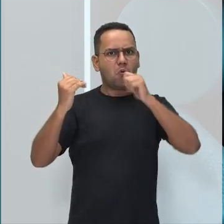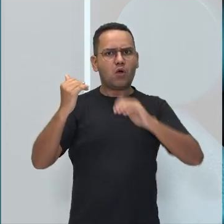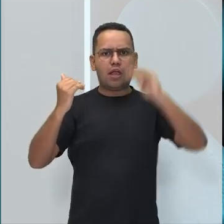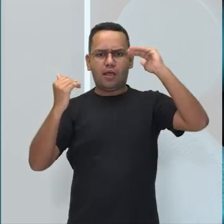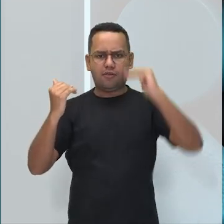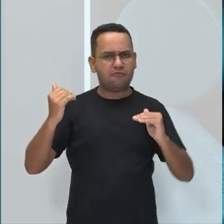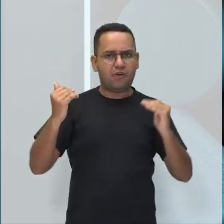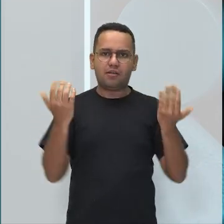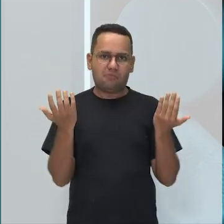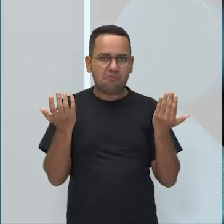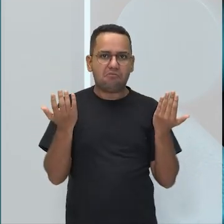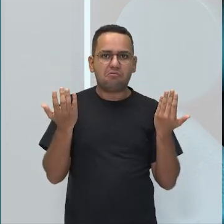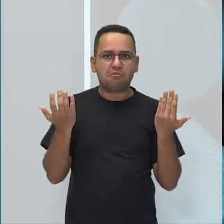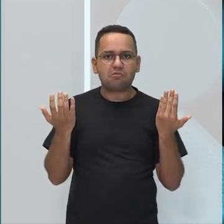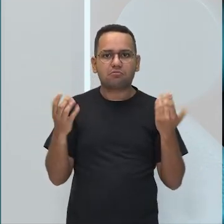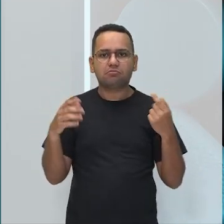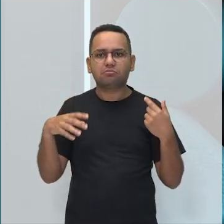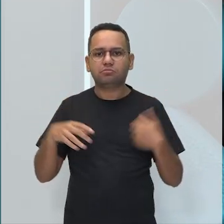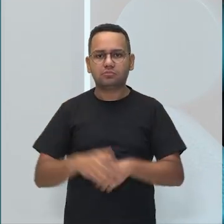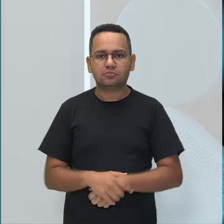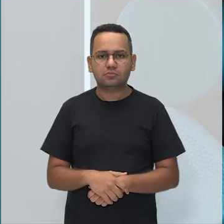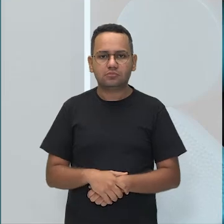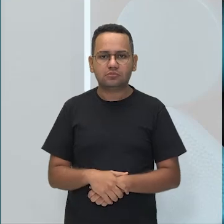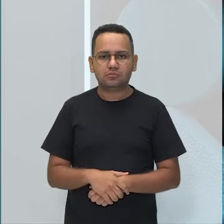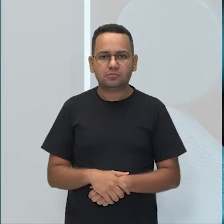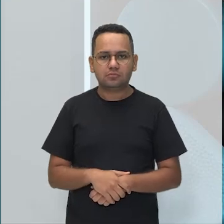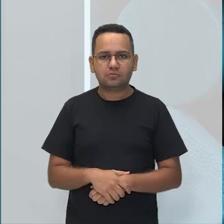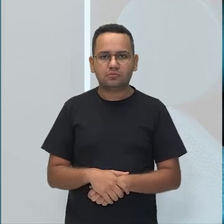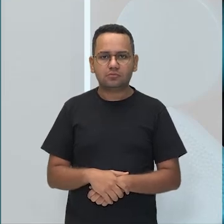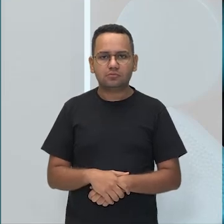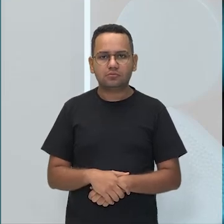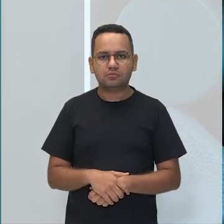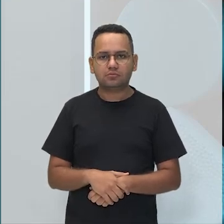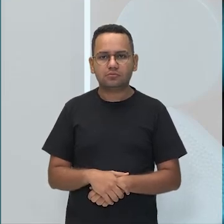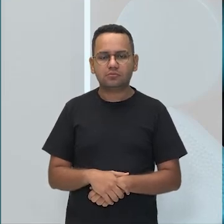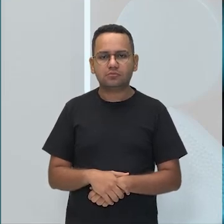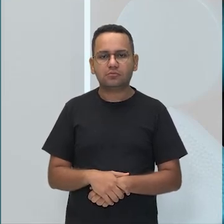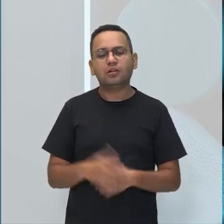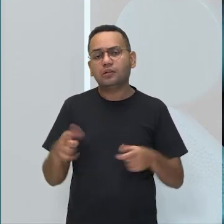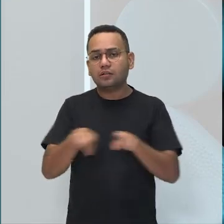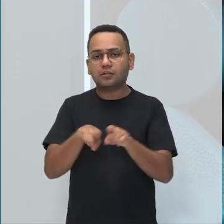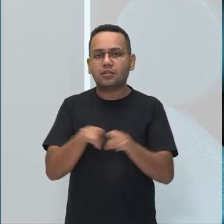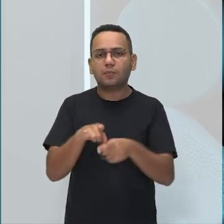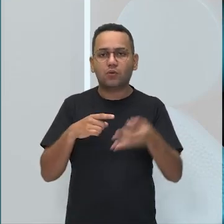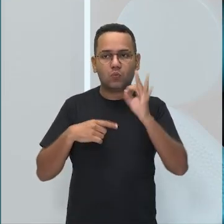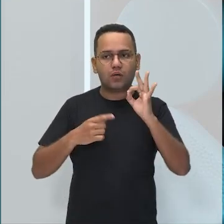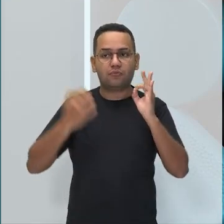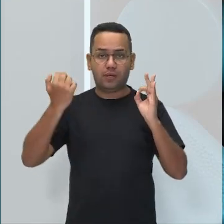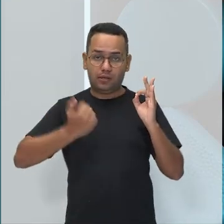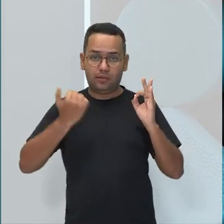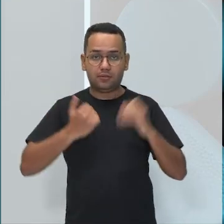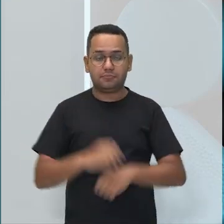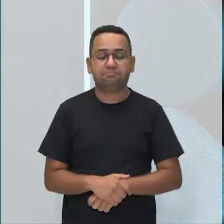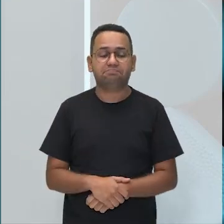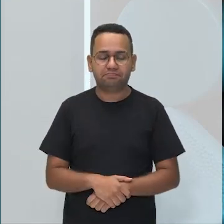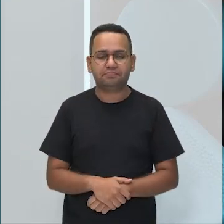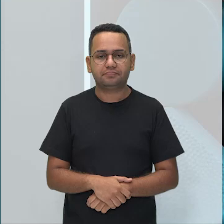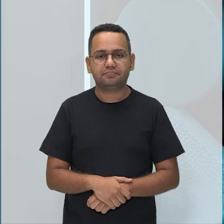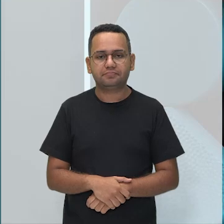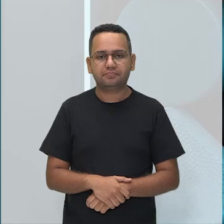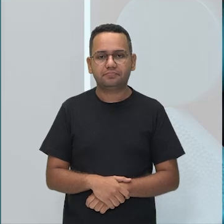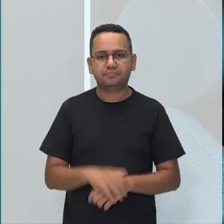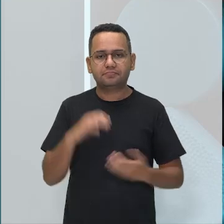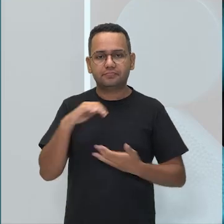e também decadência da cultura do café ali na região do Nordeste. E entre esses autores nós temos